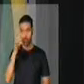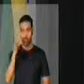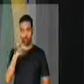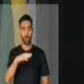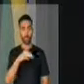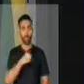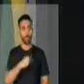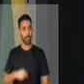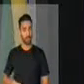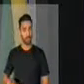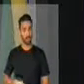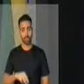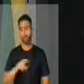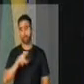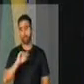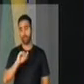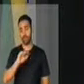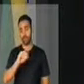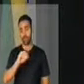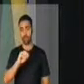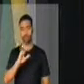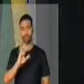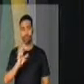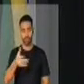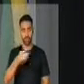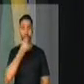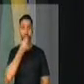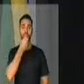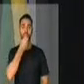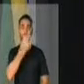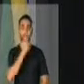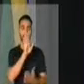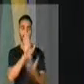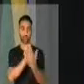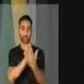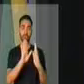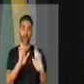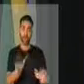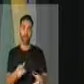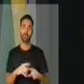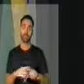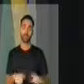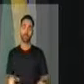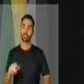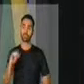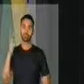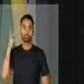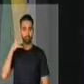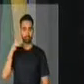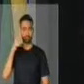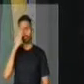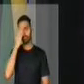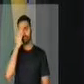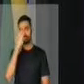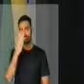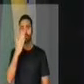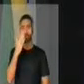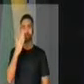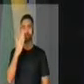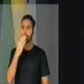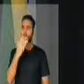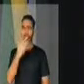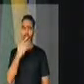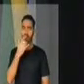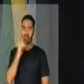Ricardo Barros, já o fiz pessoalmente, mas aqui faço nesta tribuna o agradecimento. Sei que não é fácil conduzir a